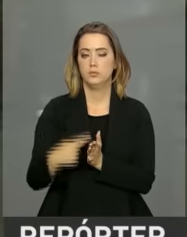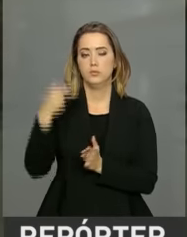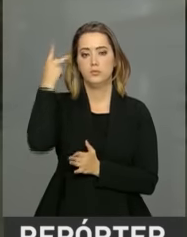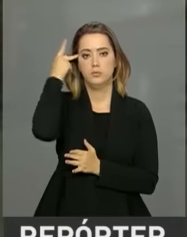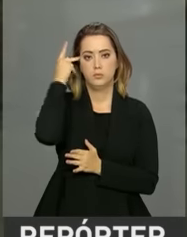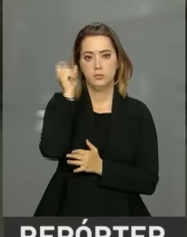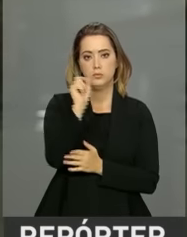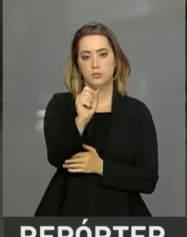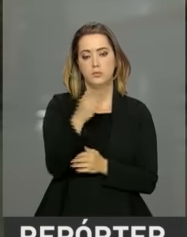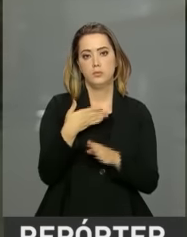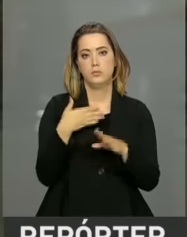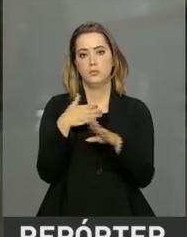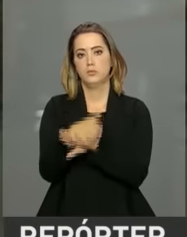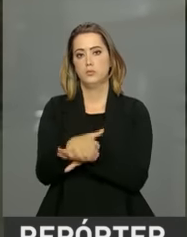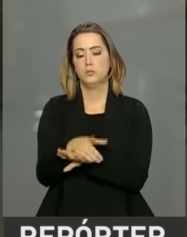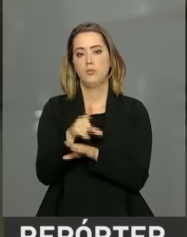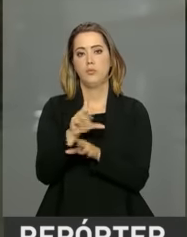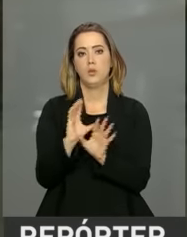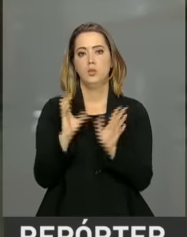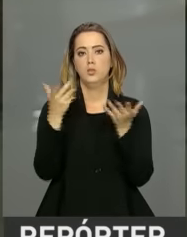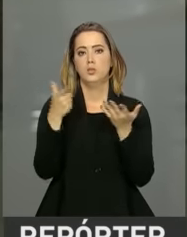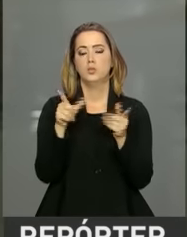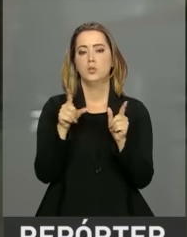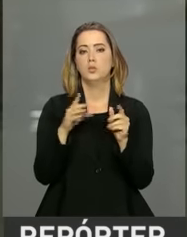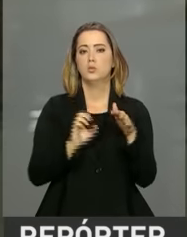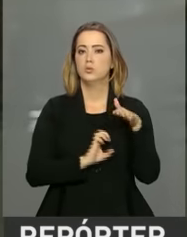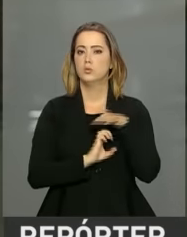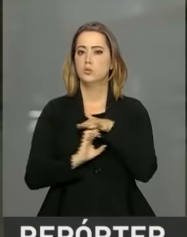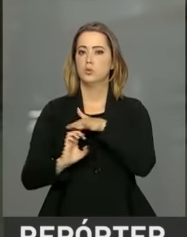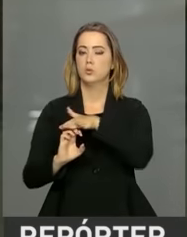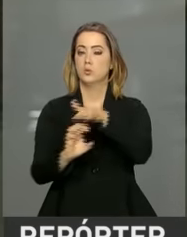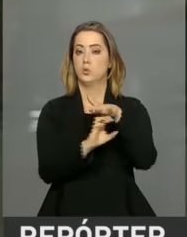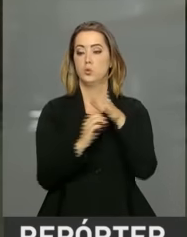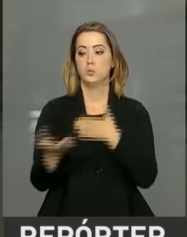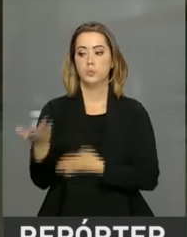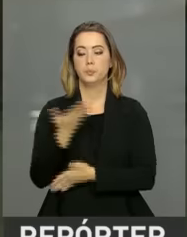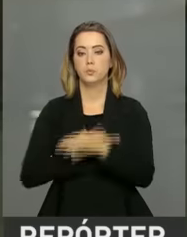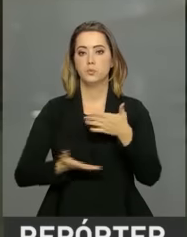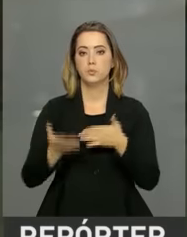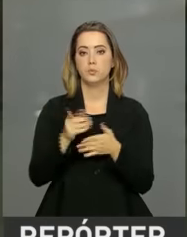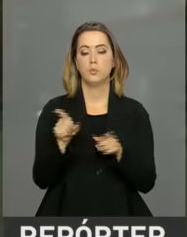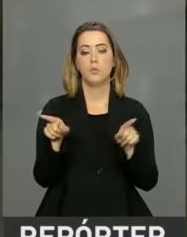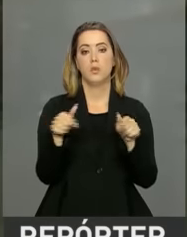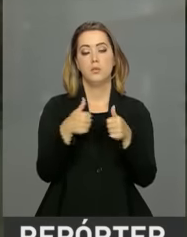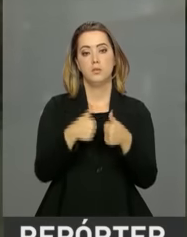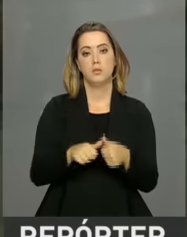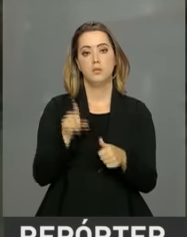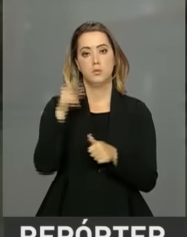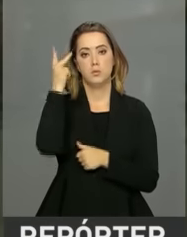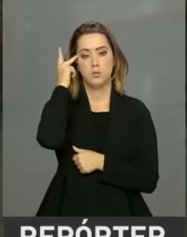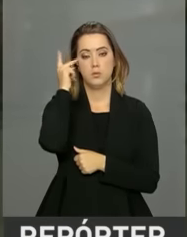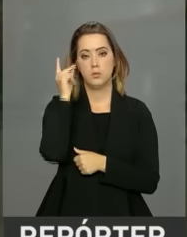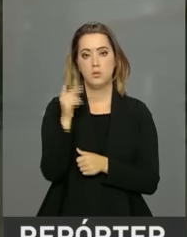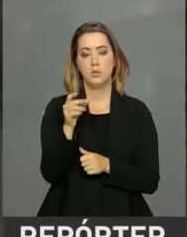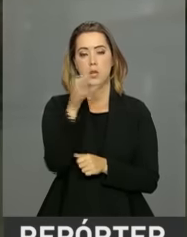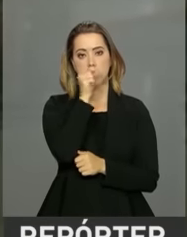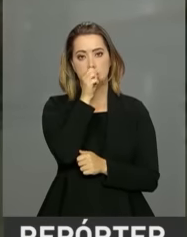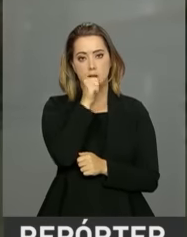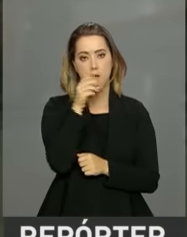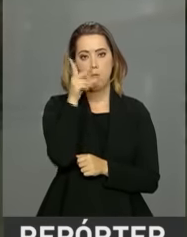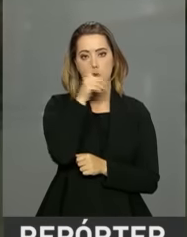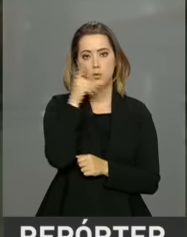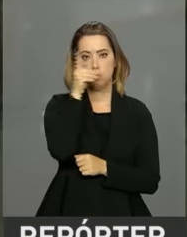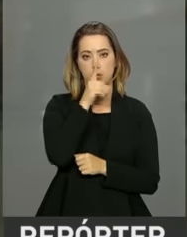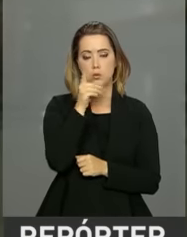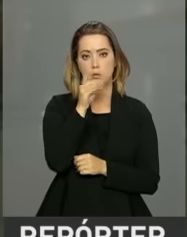Paulo participou de um evento ligado ao mundo dos negócios deve permanecer na capital paulista durante o fim de semana e